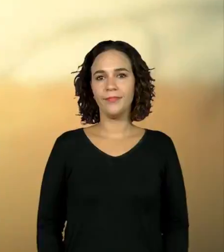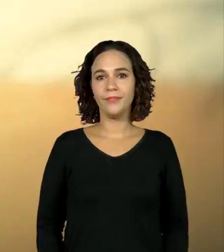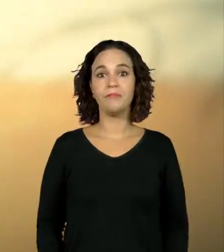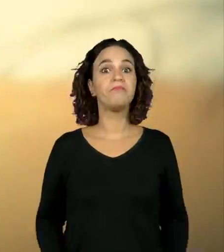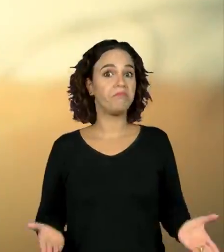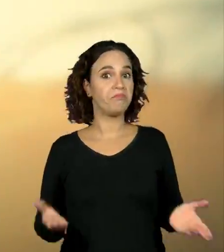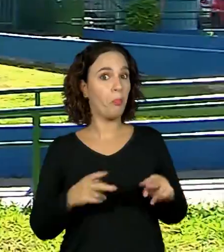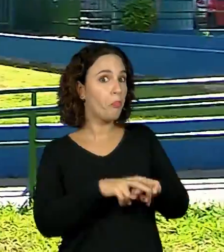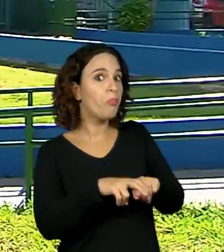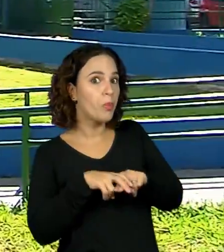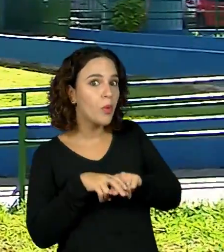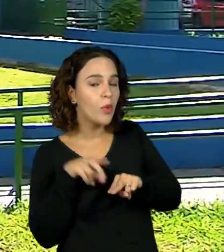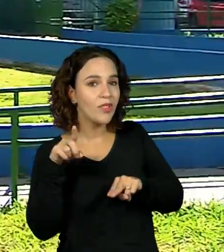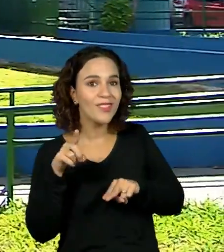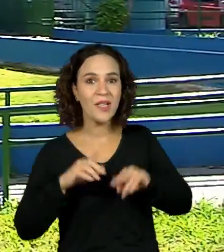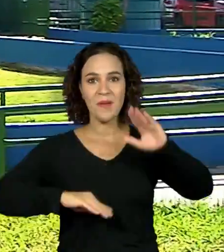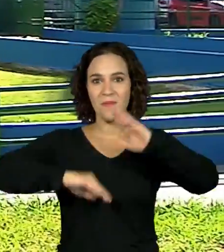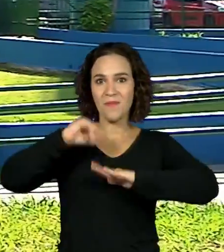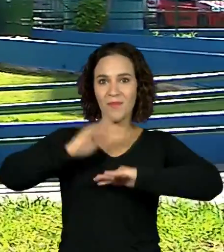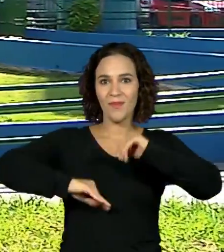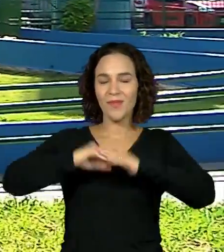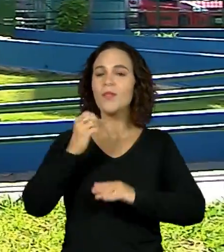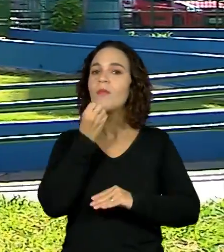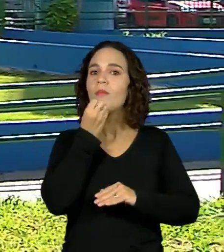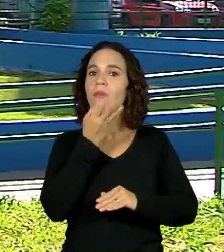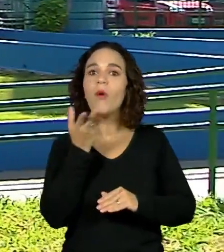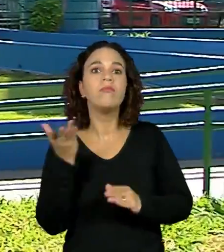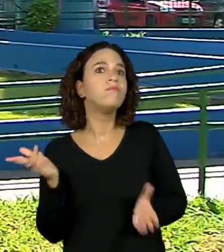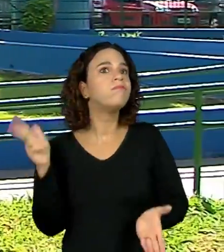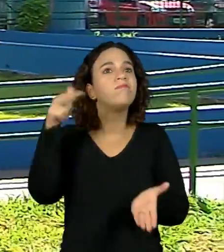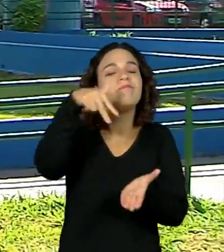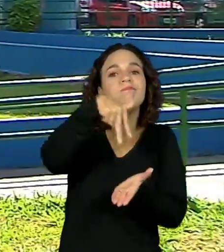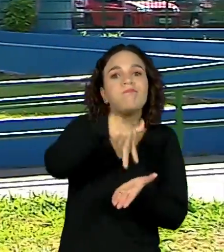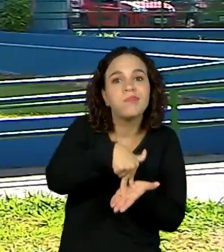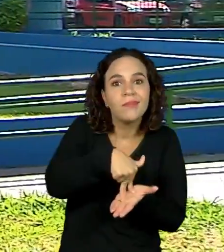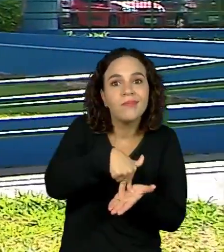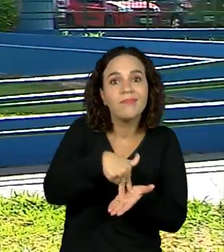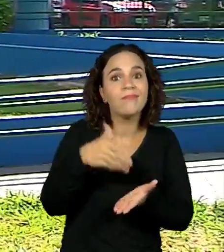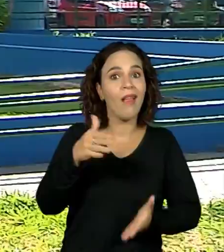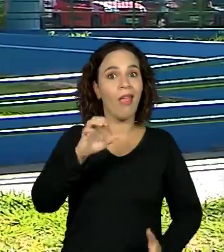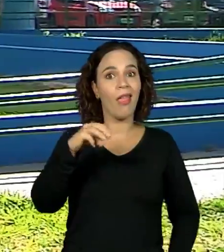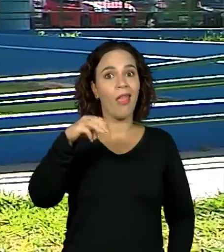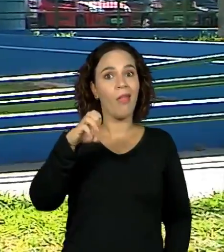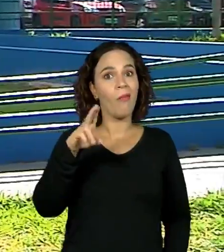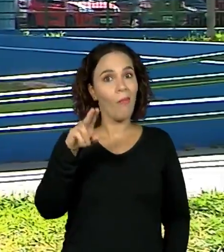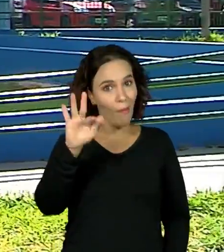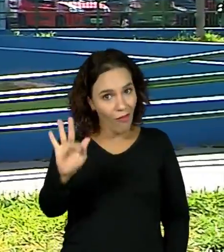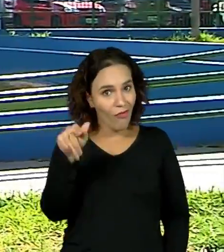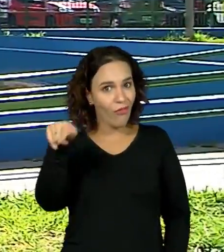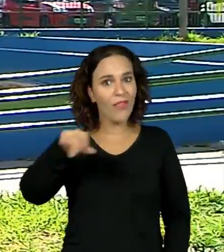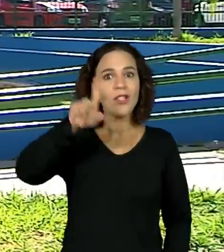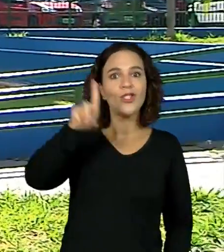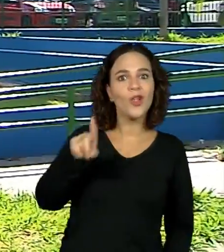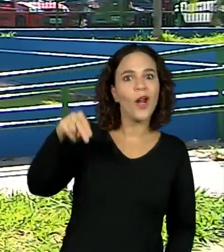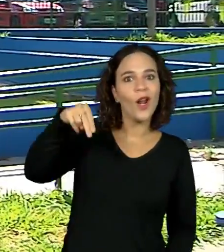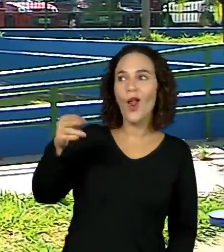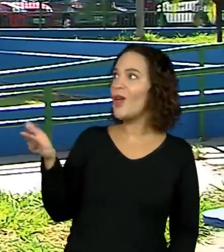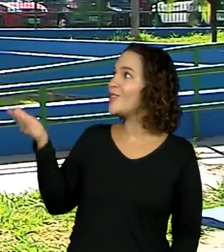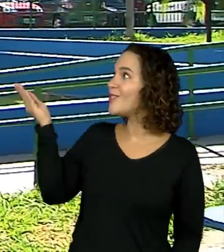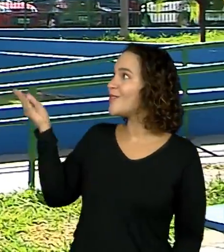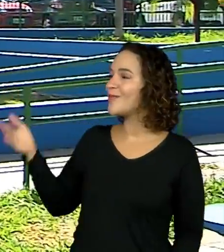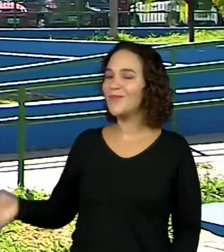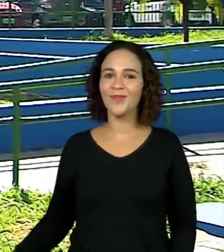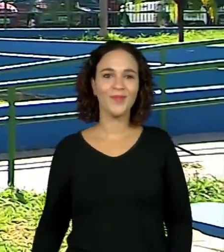É por isso que o Boas Práticas chega a EMEF Professor Josué de Castro, na zona norte de São Paulo.